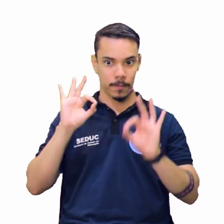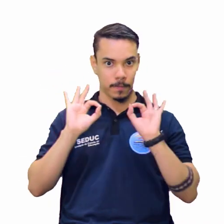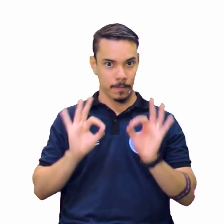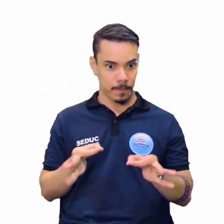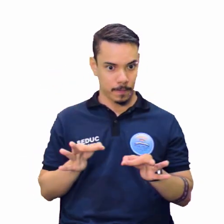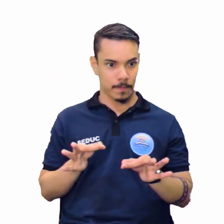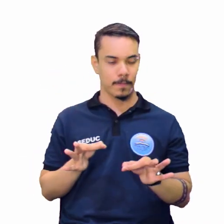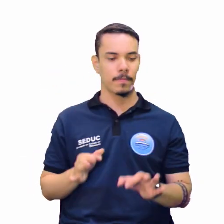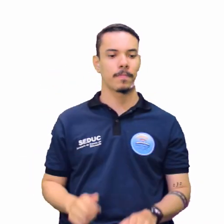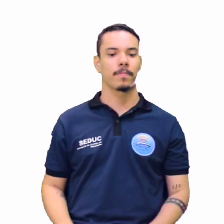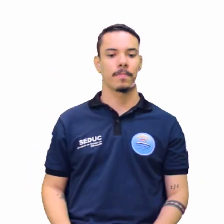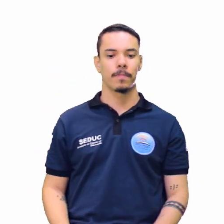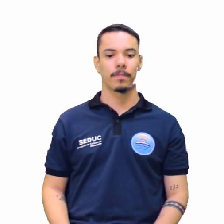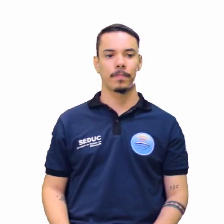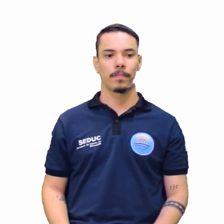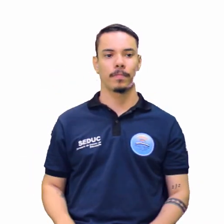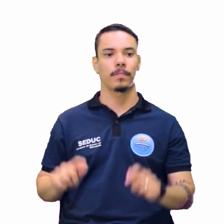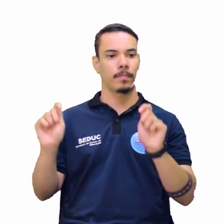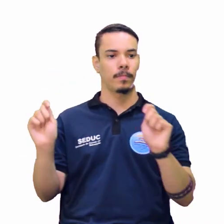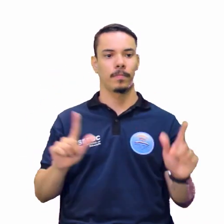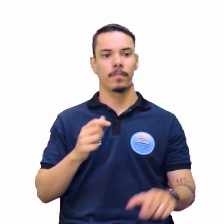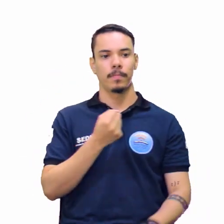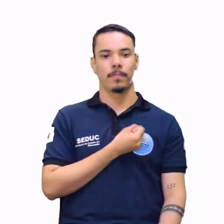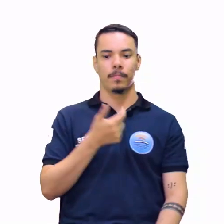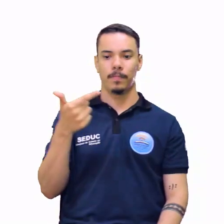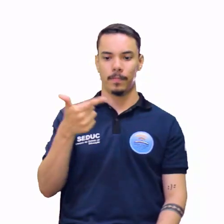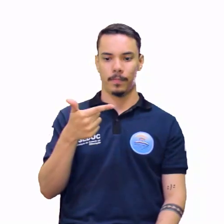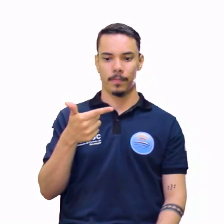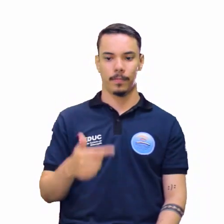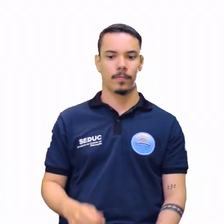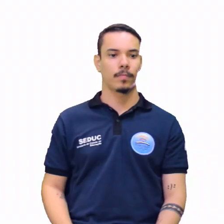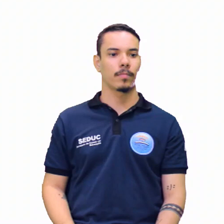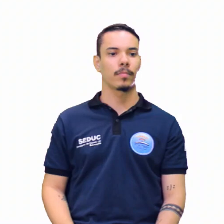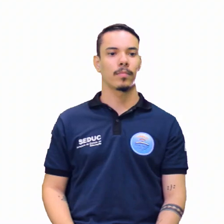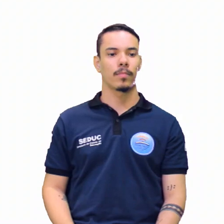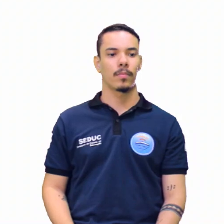muito bem então vamos para a questão